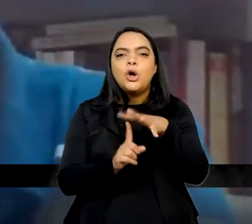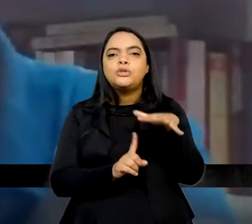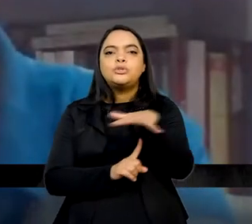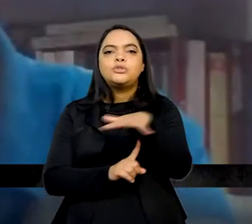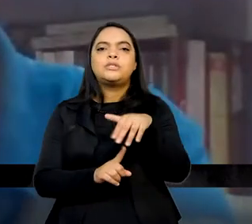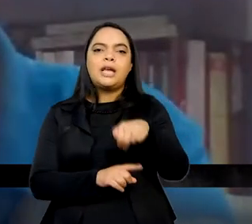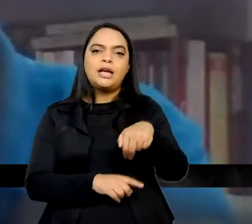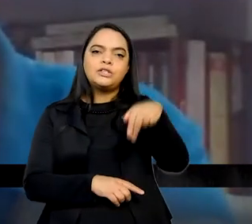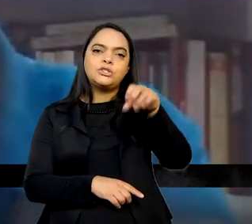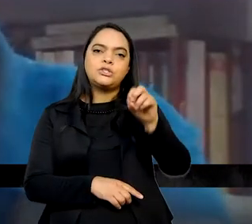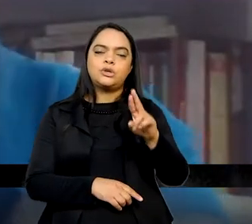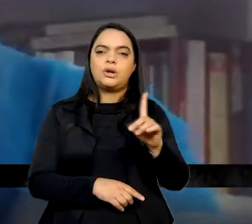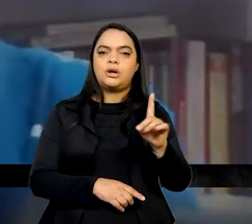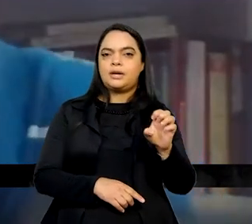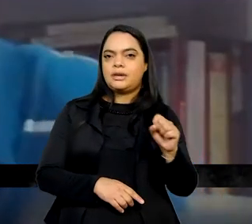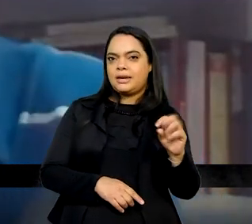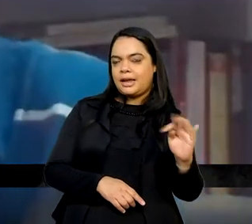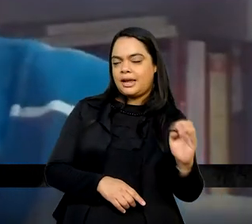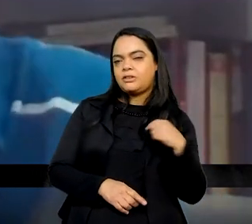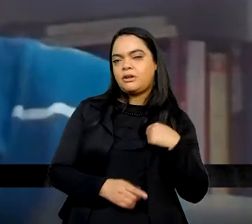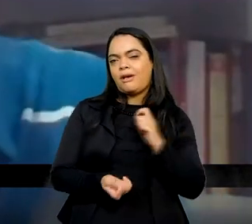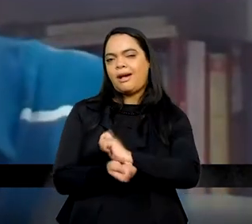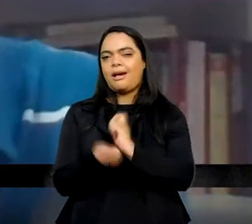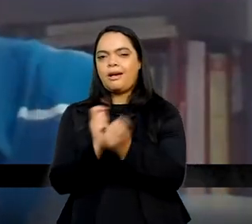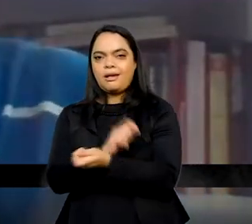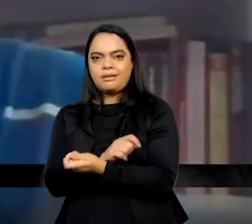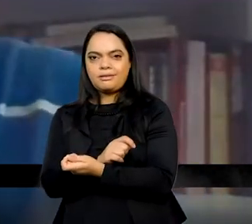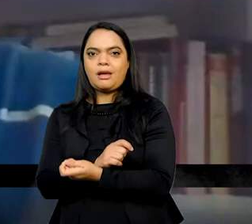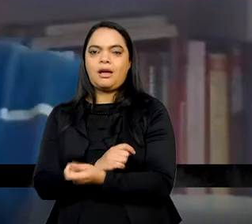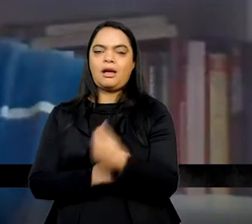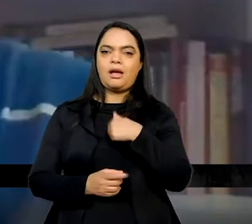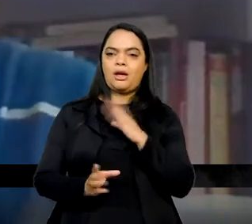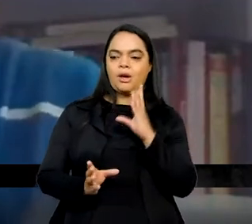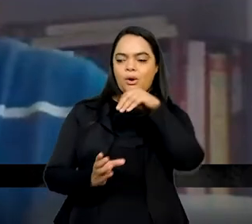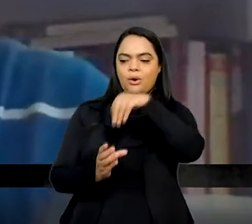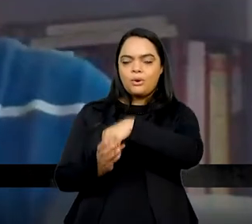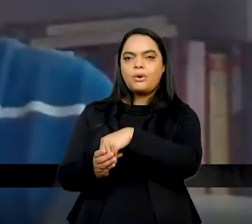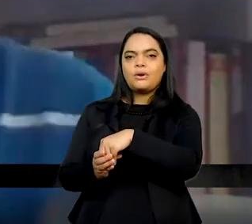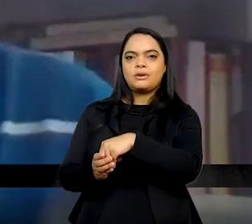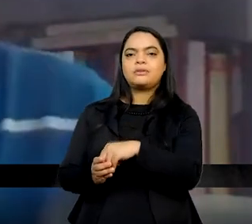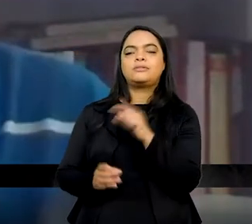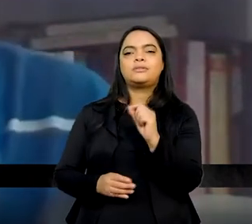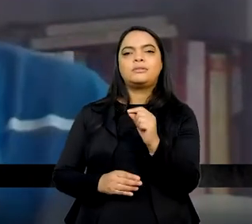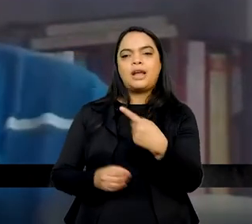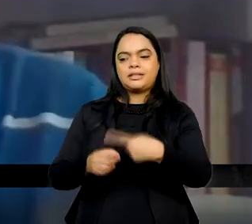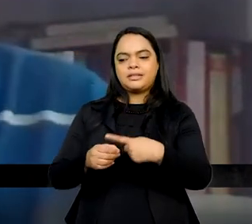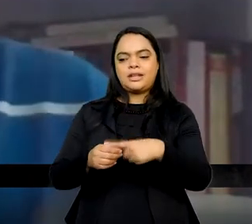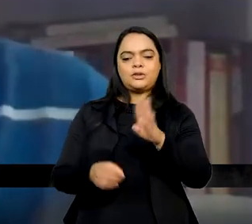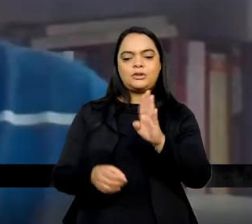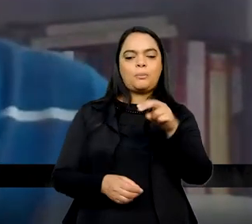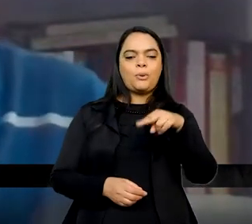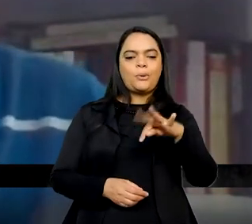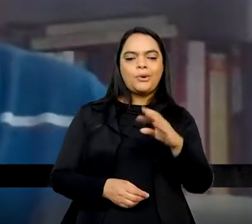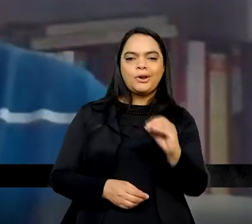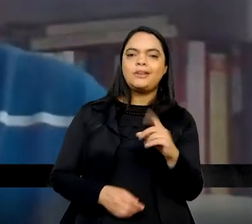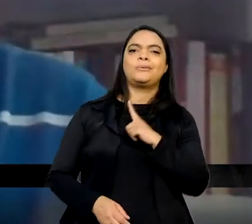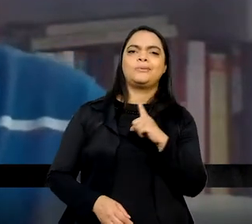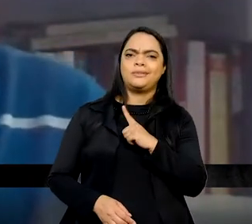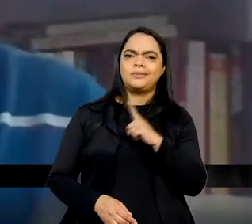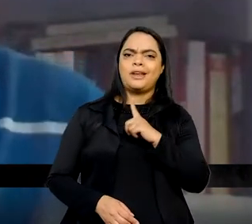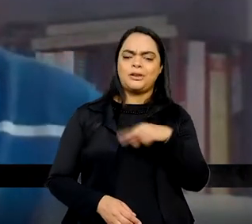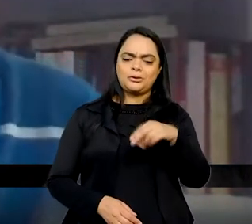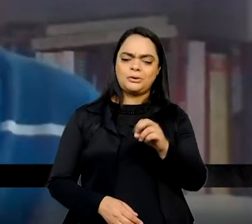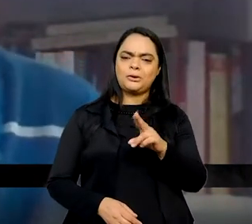adaptação nessa, no currículo e coloquei, olha, a cidade bonita está no Nordeste, então vamos reservar